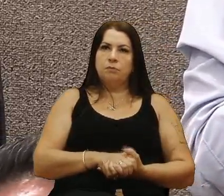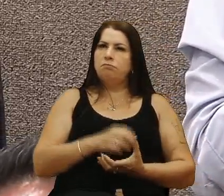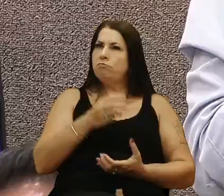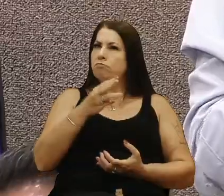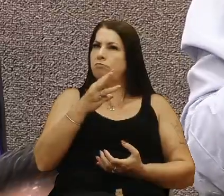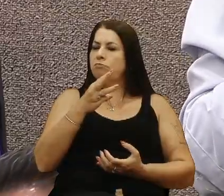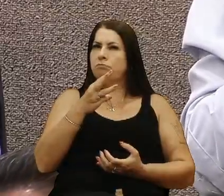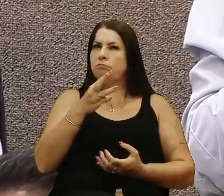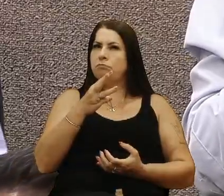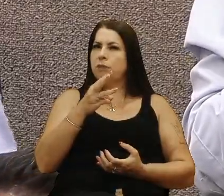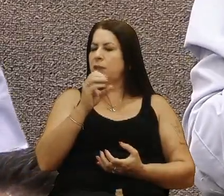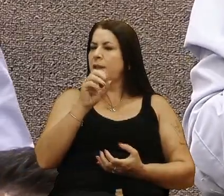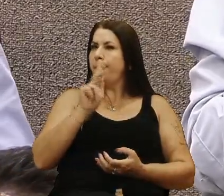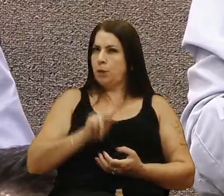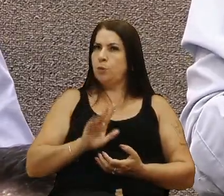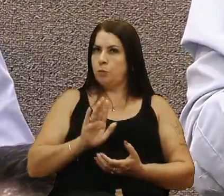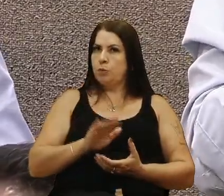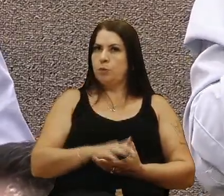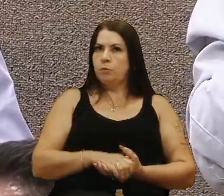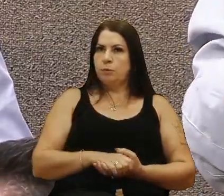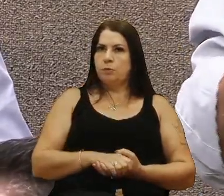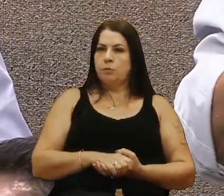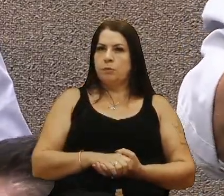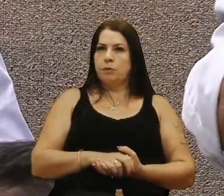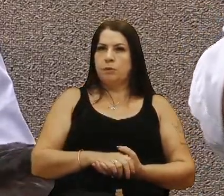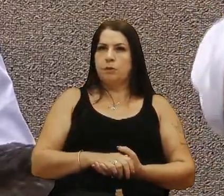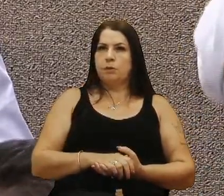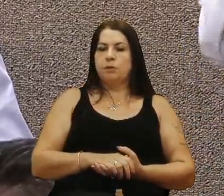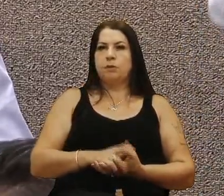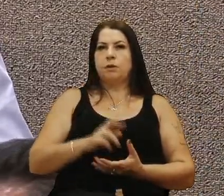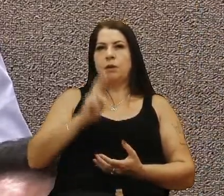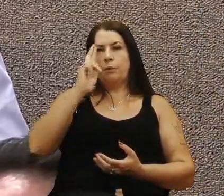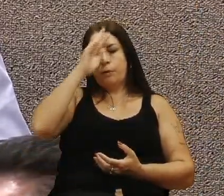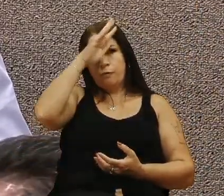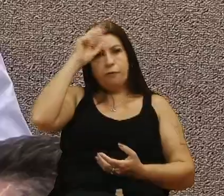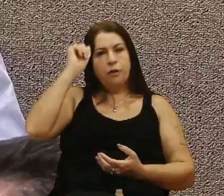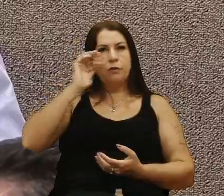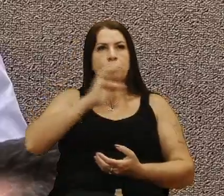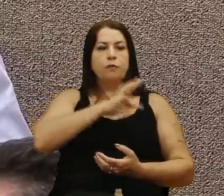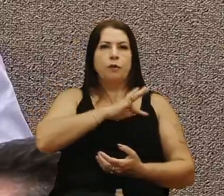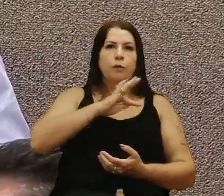30 pessoas. Prefeito de Farroupilha,